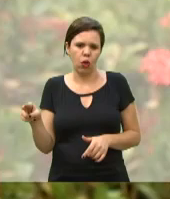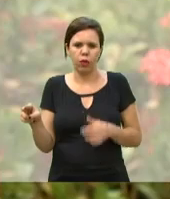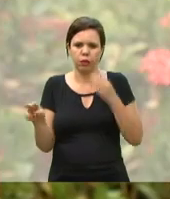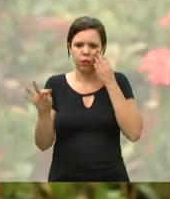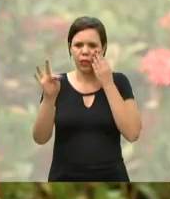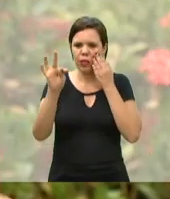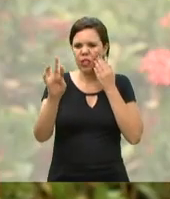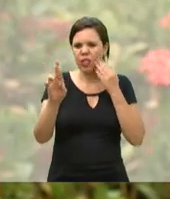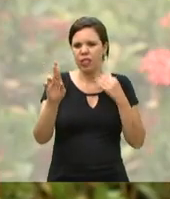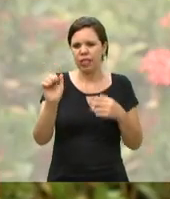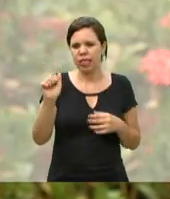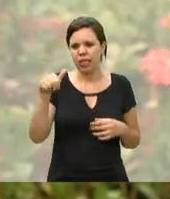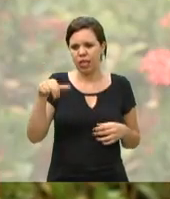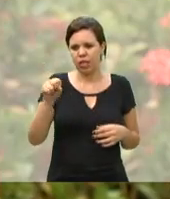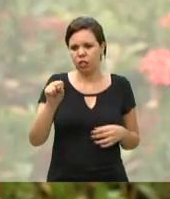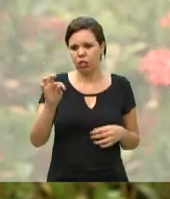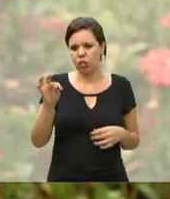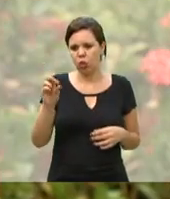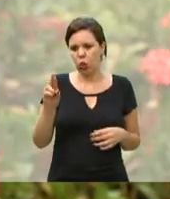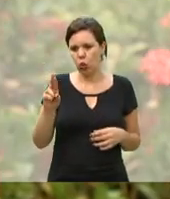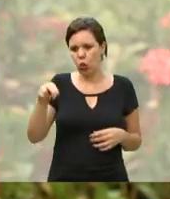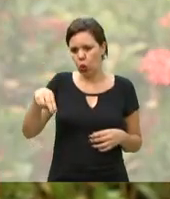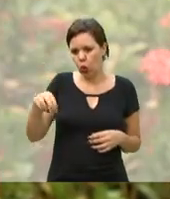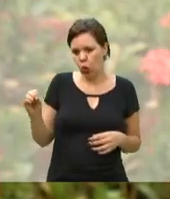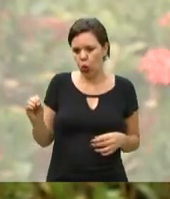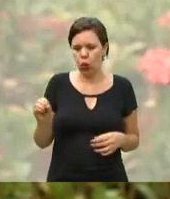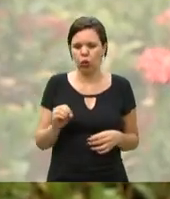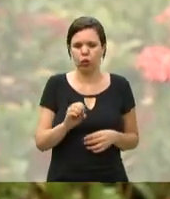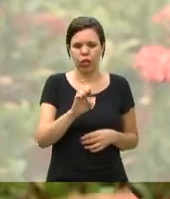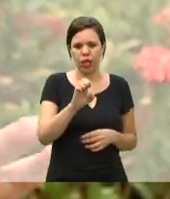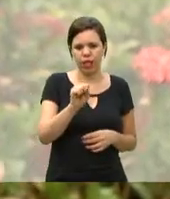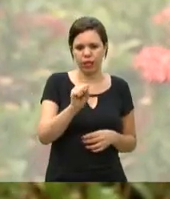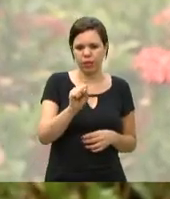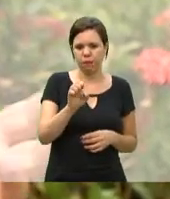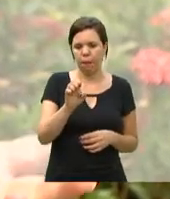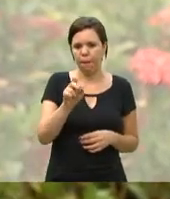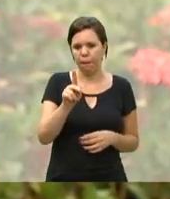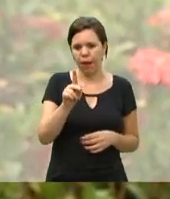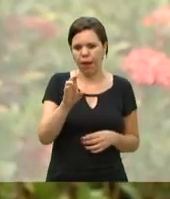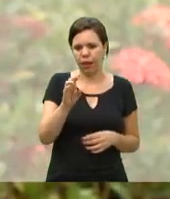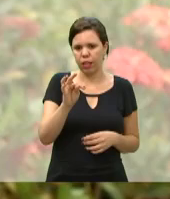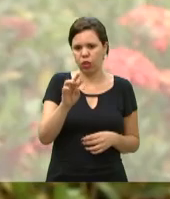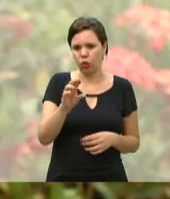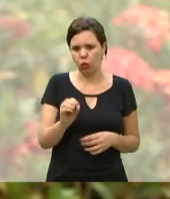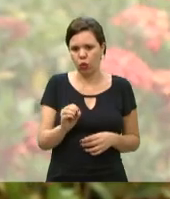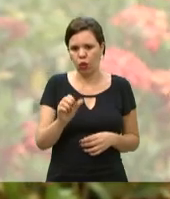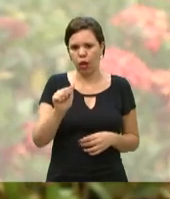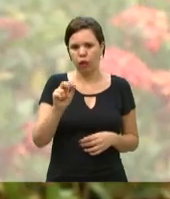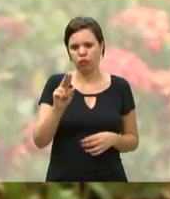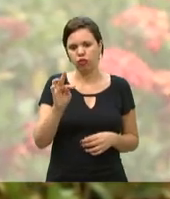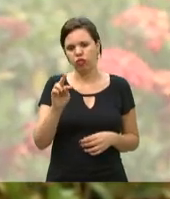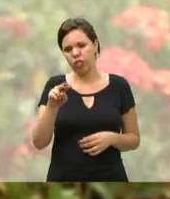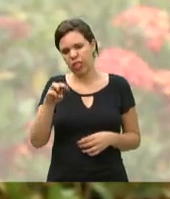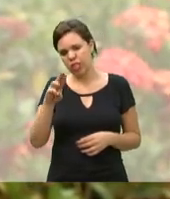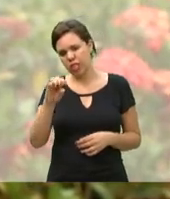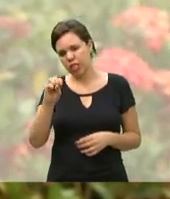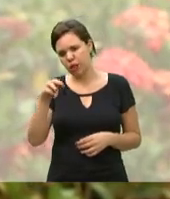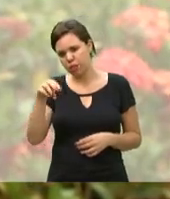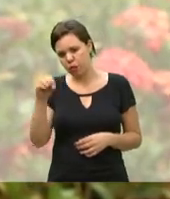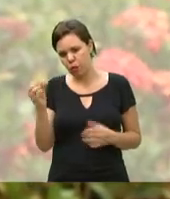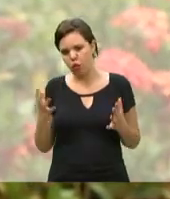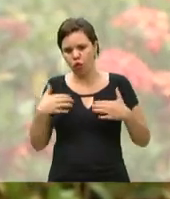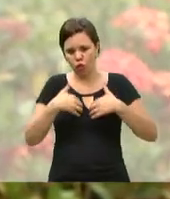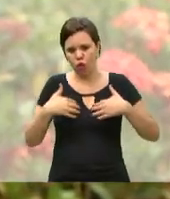do espectro do autismo, em que hoje a gente considera algumas características clínicas.